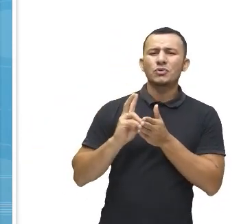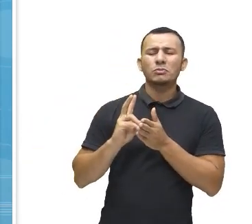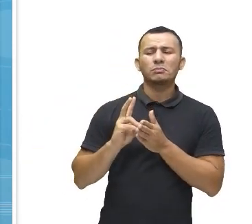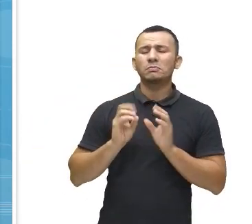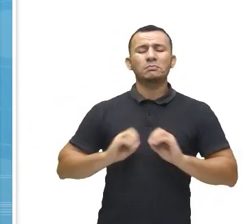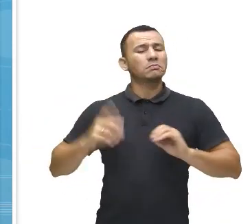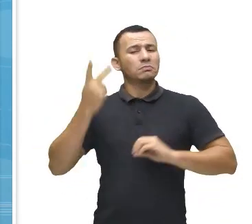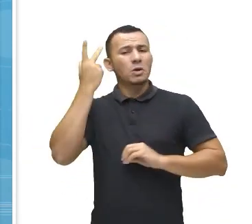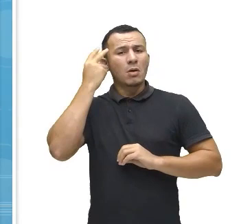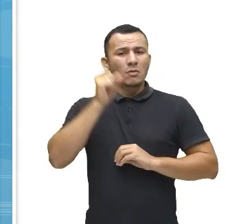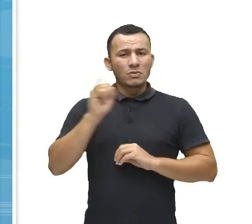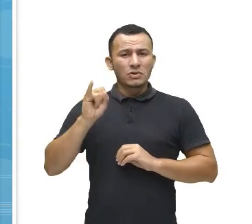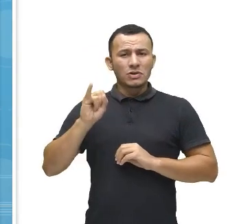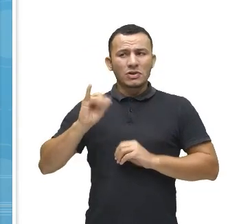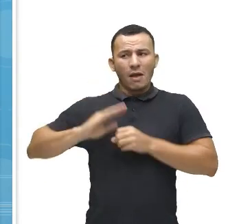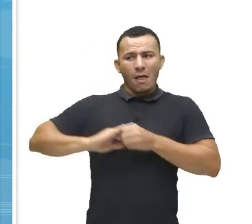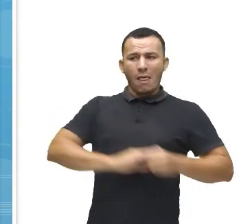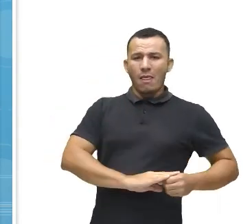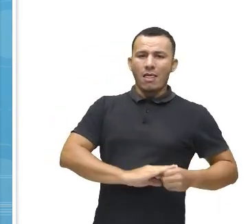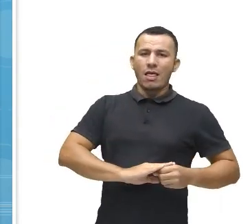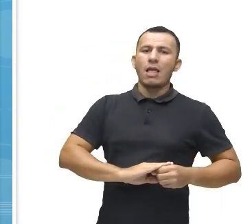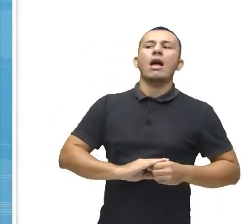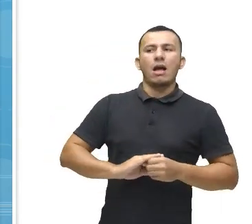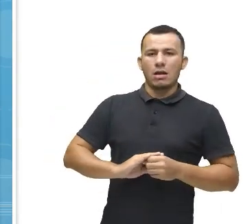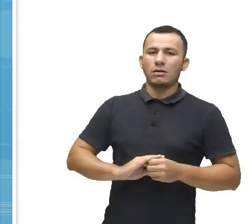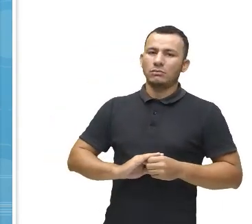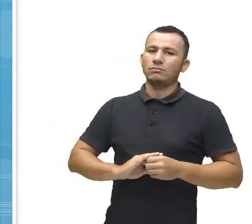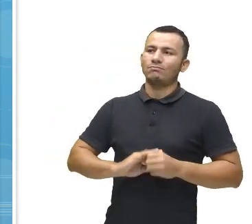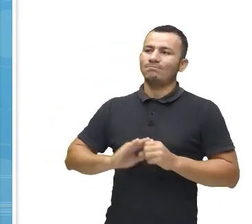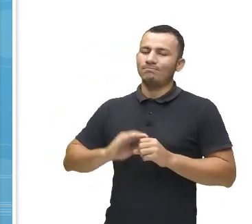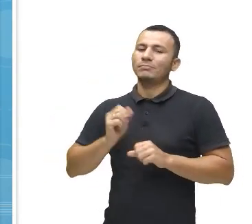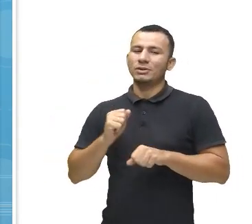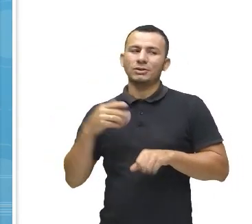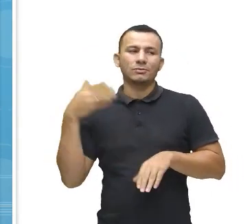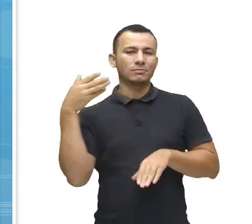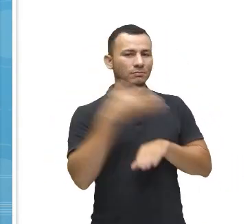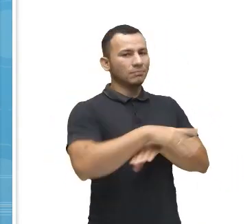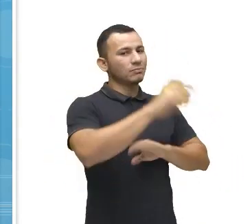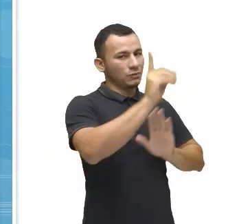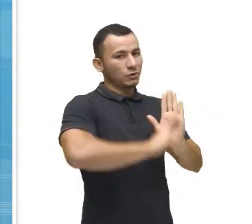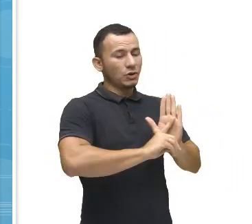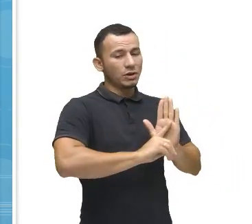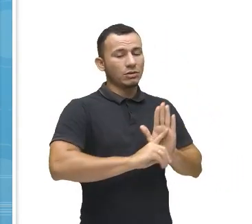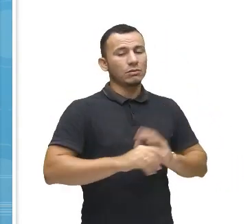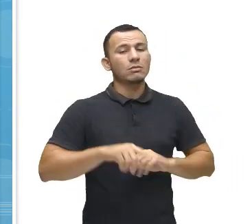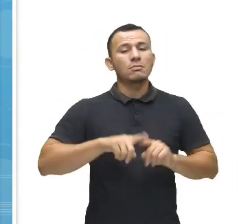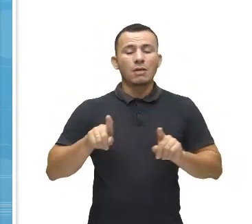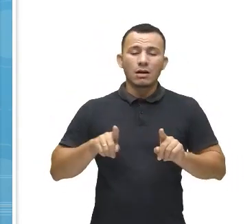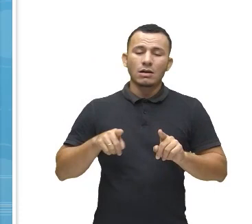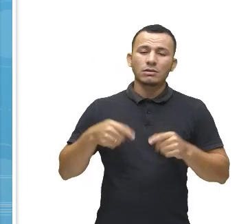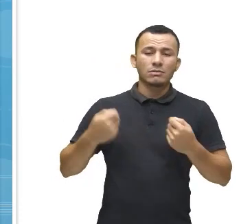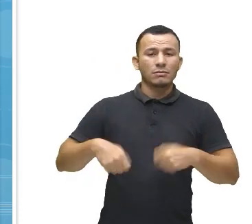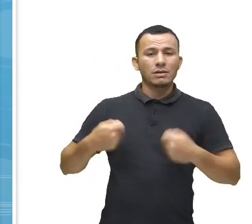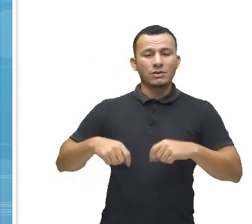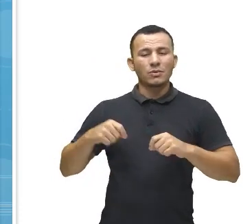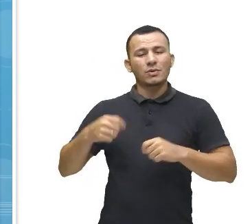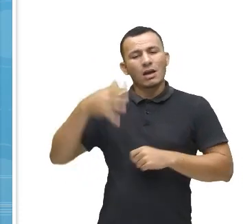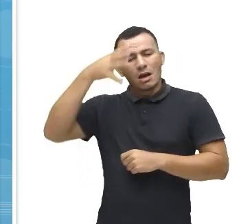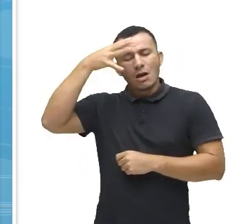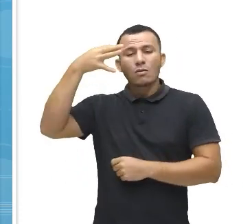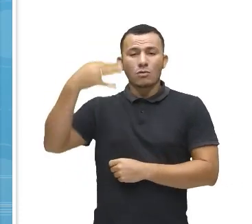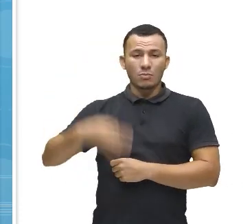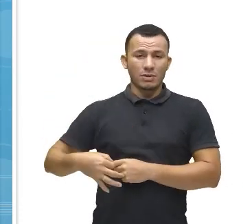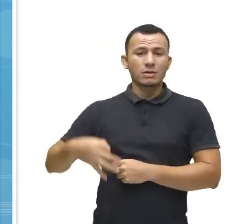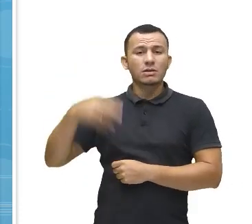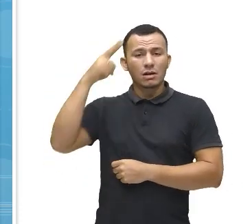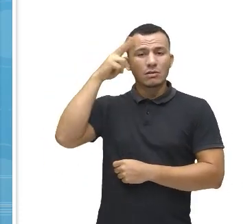pejorativa, justamente falado para lhe ofender. Aí sim, você tem que buscar o seu direito, mas para isso é essencial que você compreenda